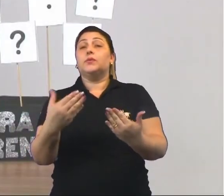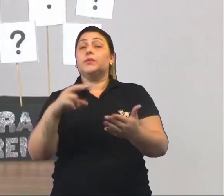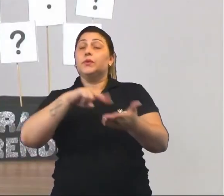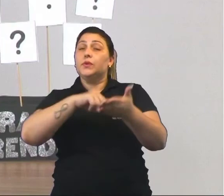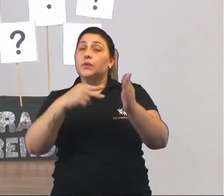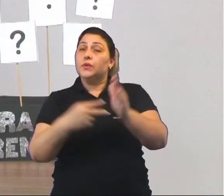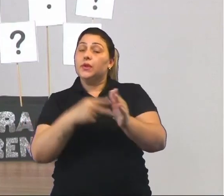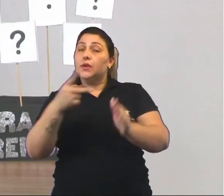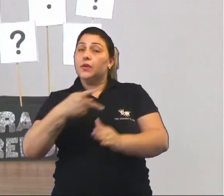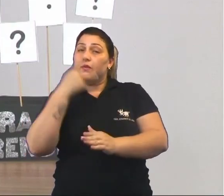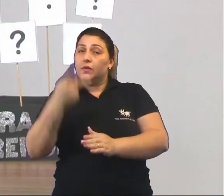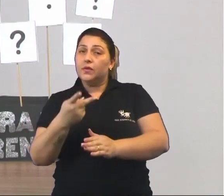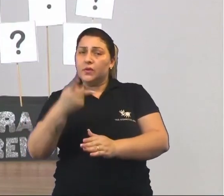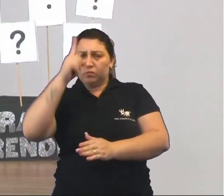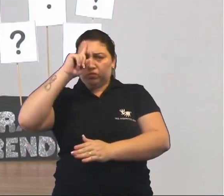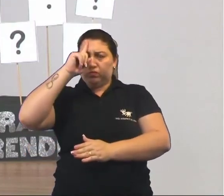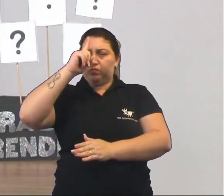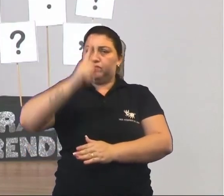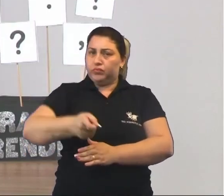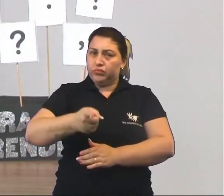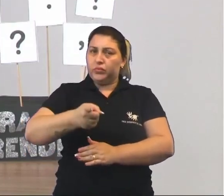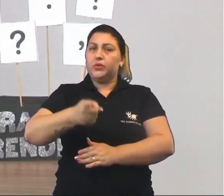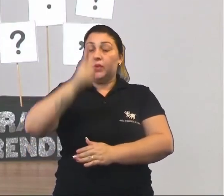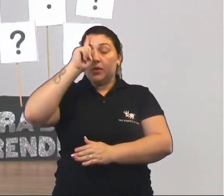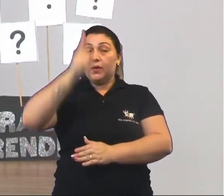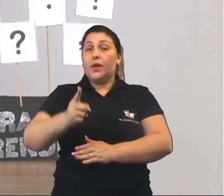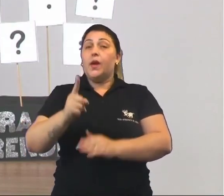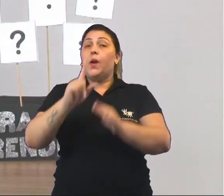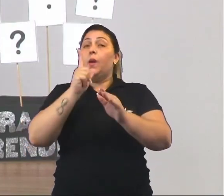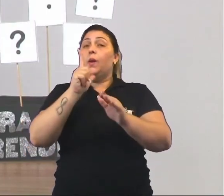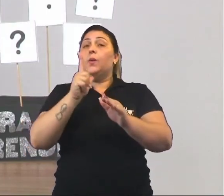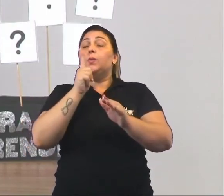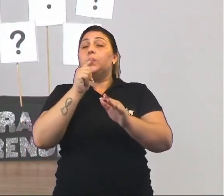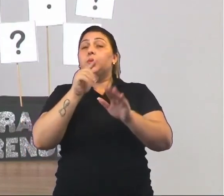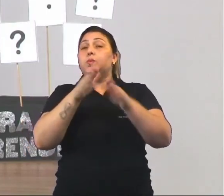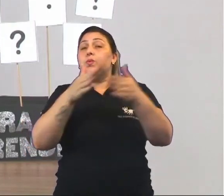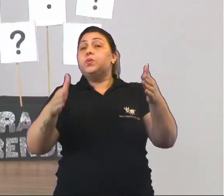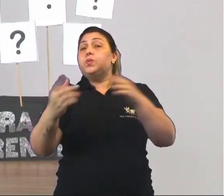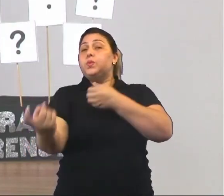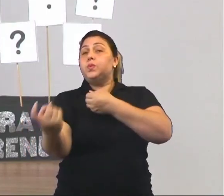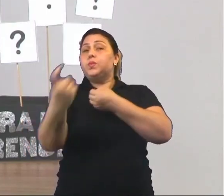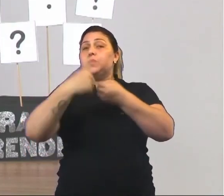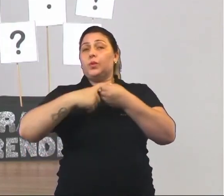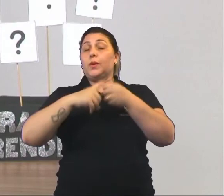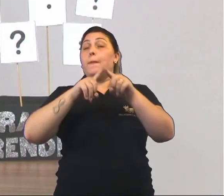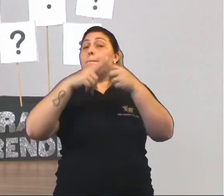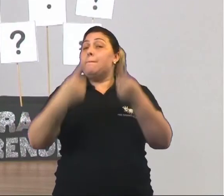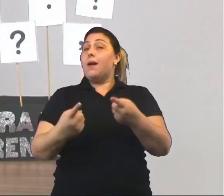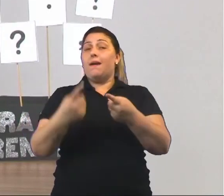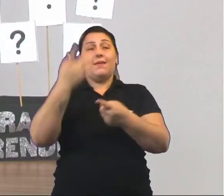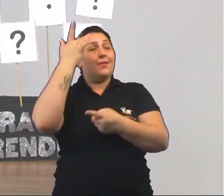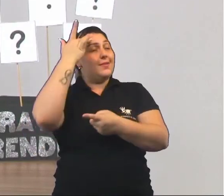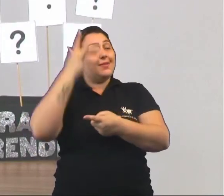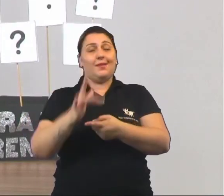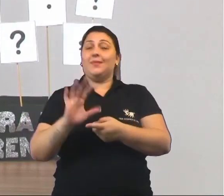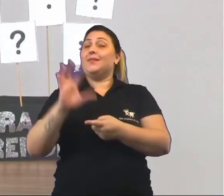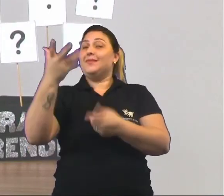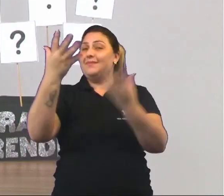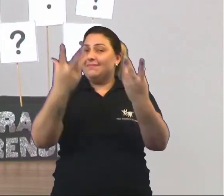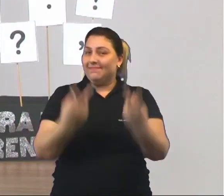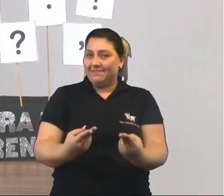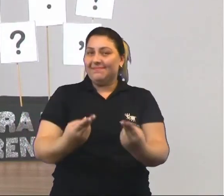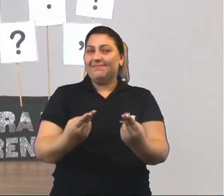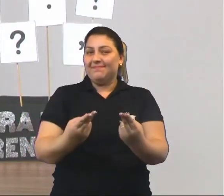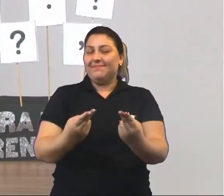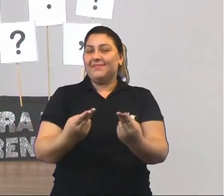Aqui nós vemos um efeito de ordem. Ela está ordenando que o mar volte. Mas nós sabemos que não é assim que acontece, não é